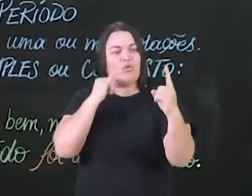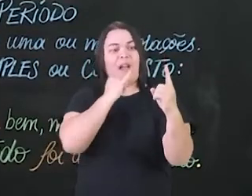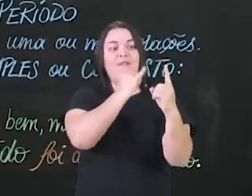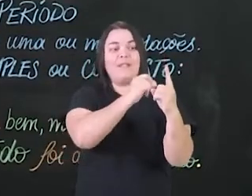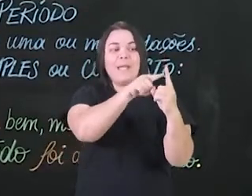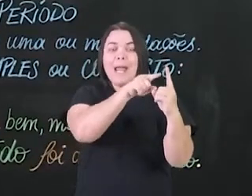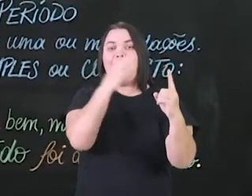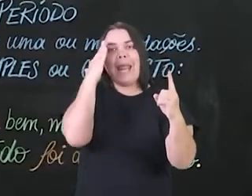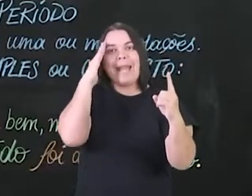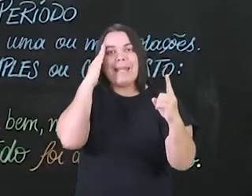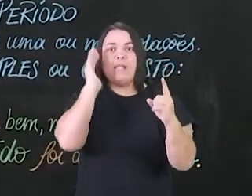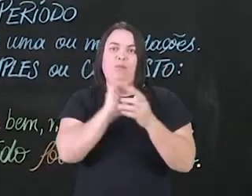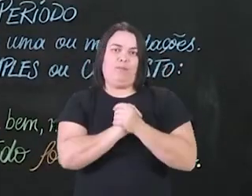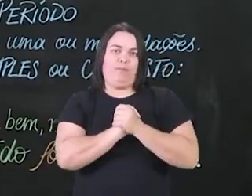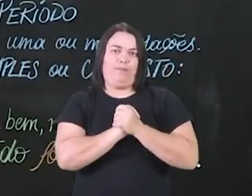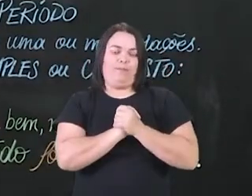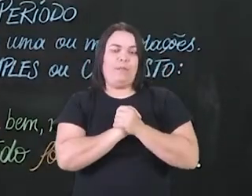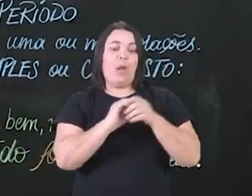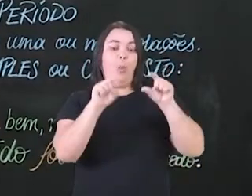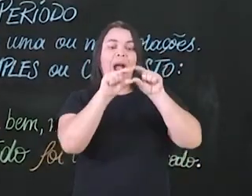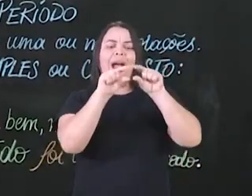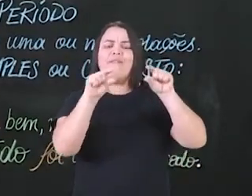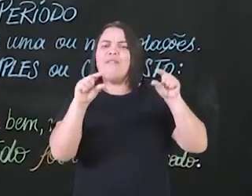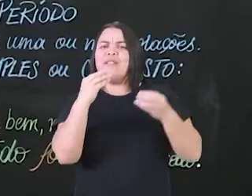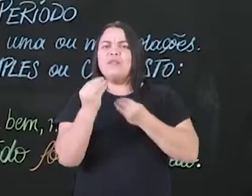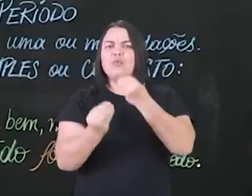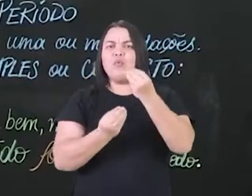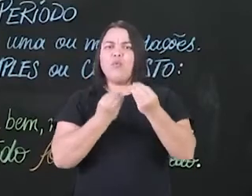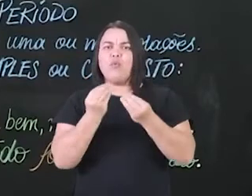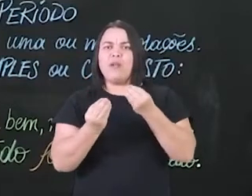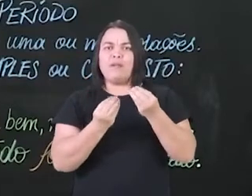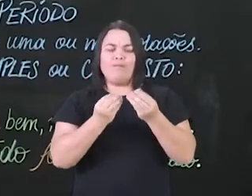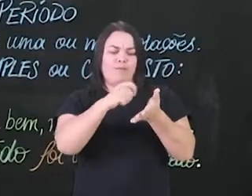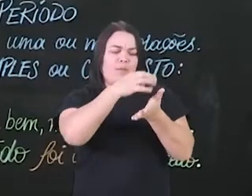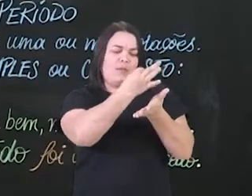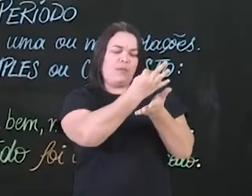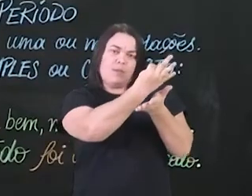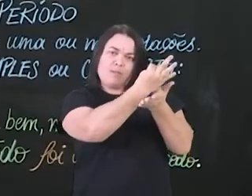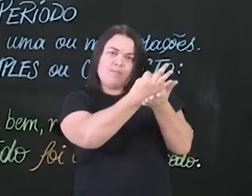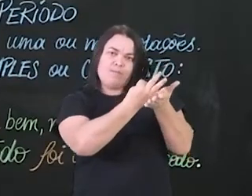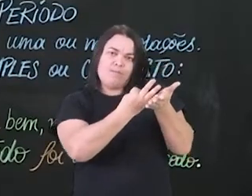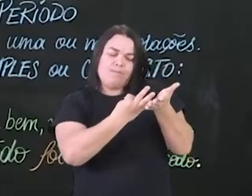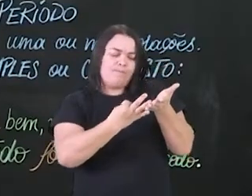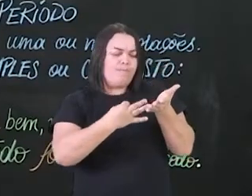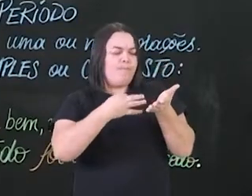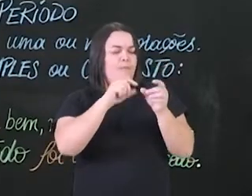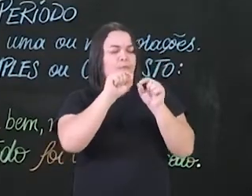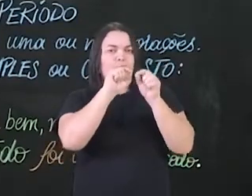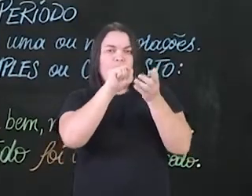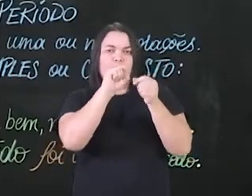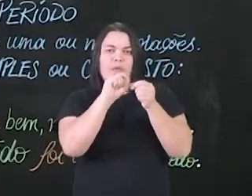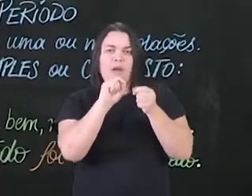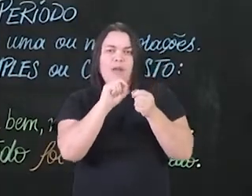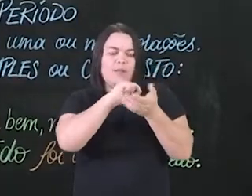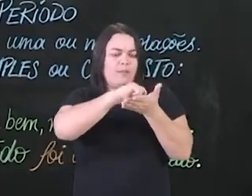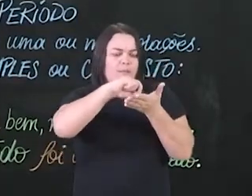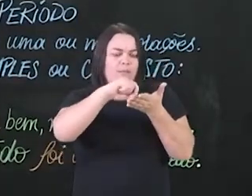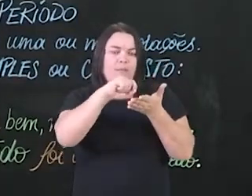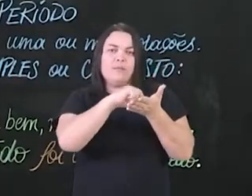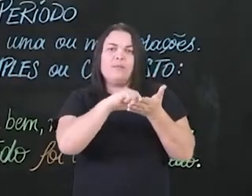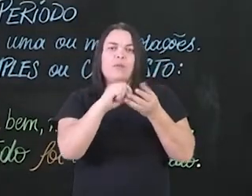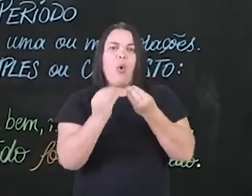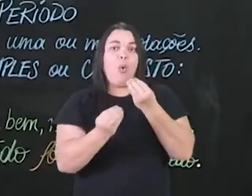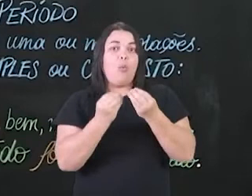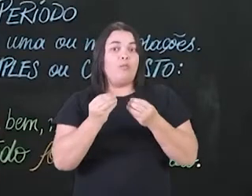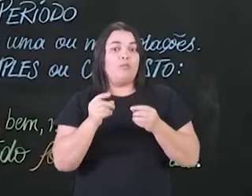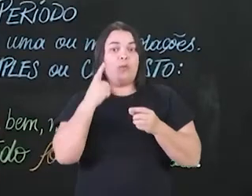frase tem várias maneiras de ser apresentada dentro de um texto. Para isso, a gente recorre aos